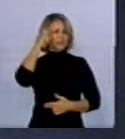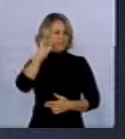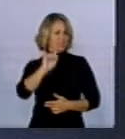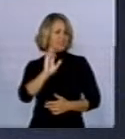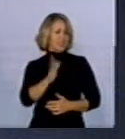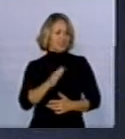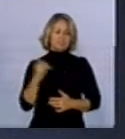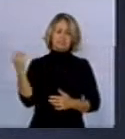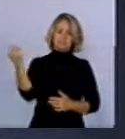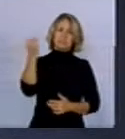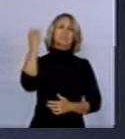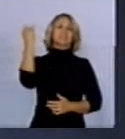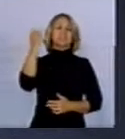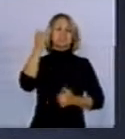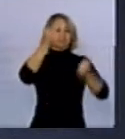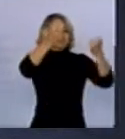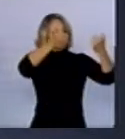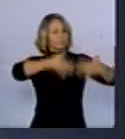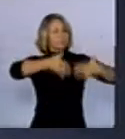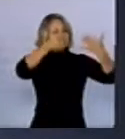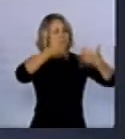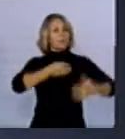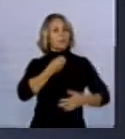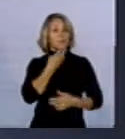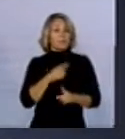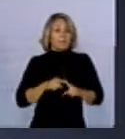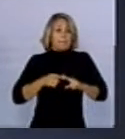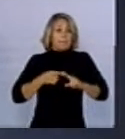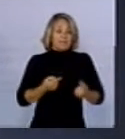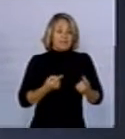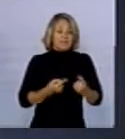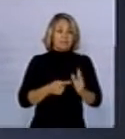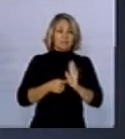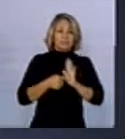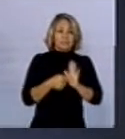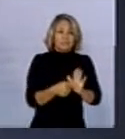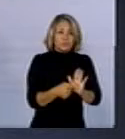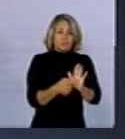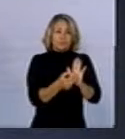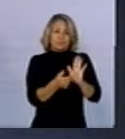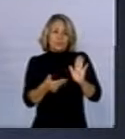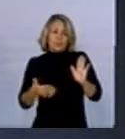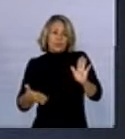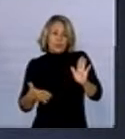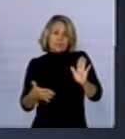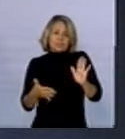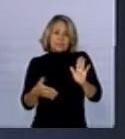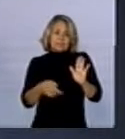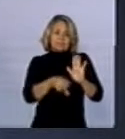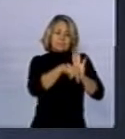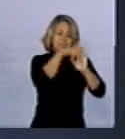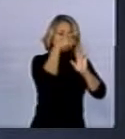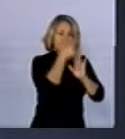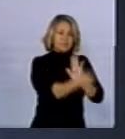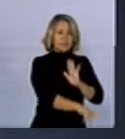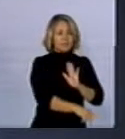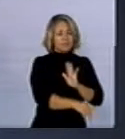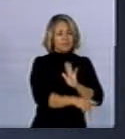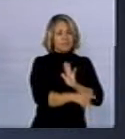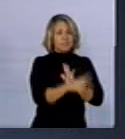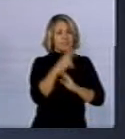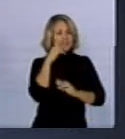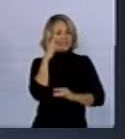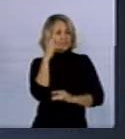elas muito profícuas, muito relevantes, mas que trouxeram uma abordagem bastante específica, seja no